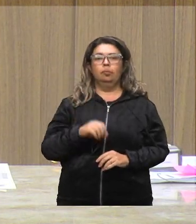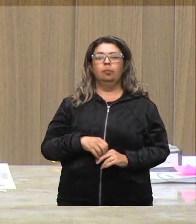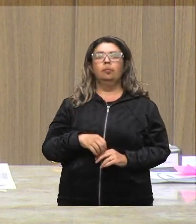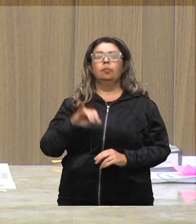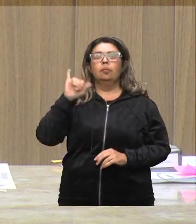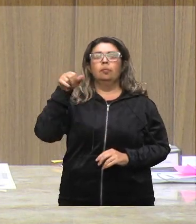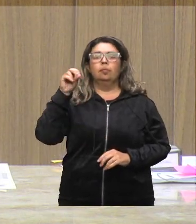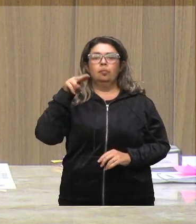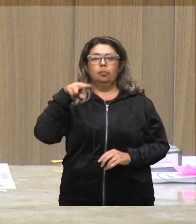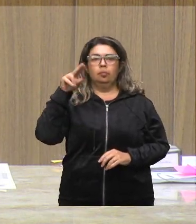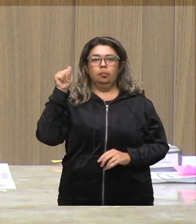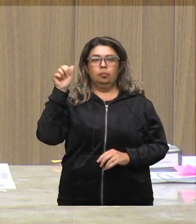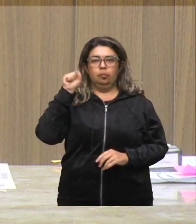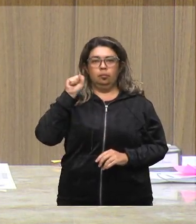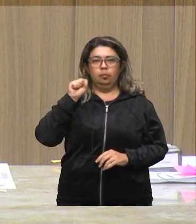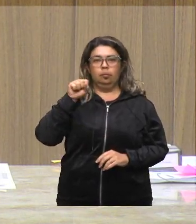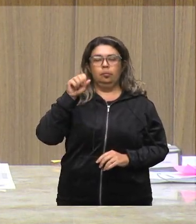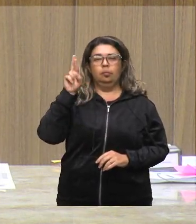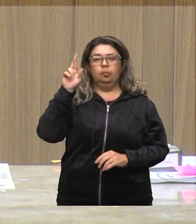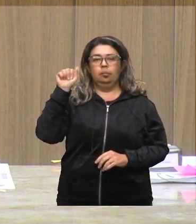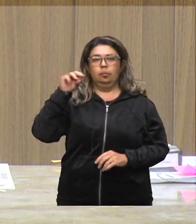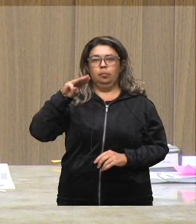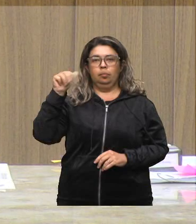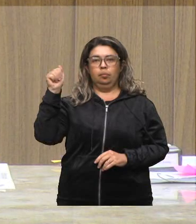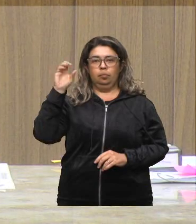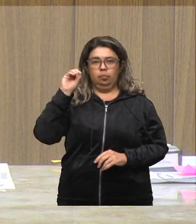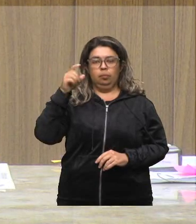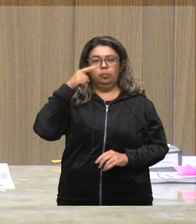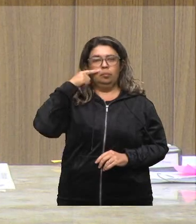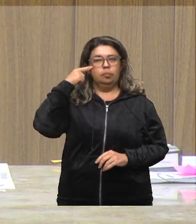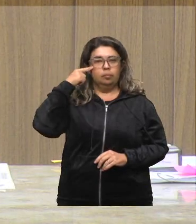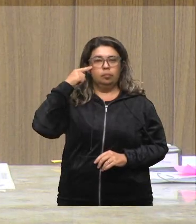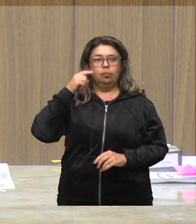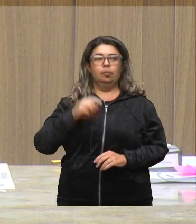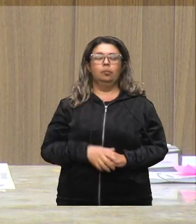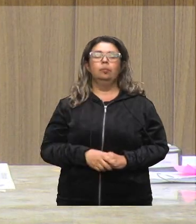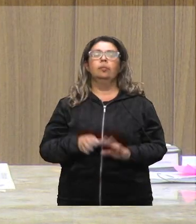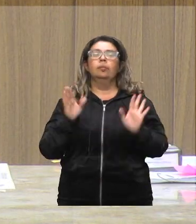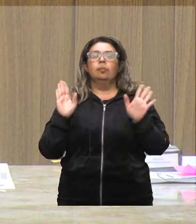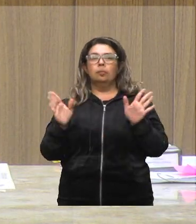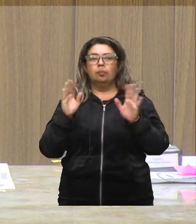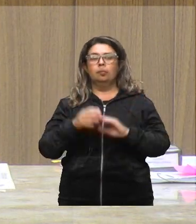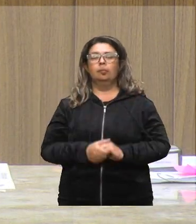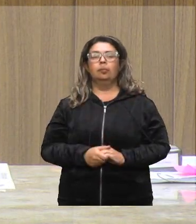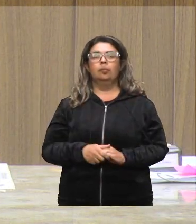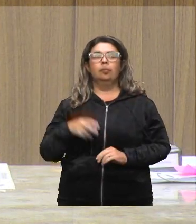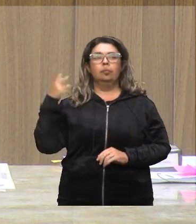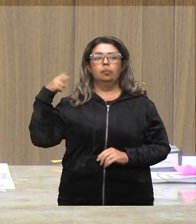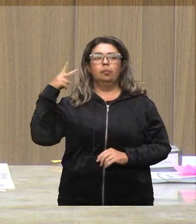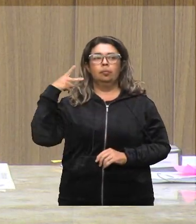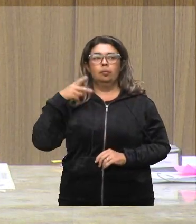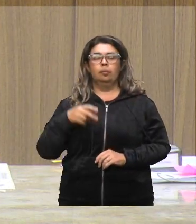Campos, Ramon e Vinícius Simini. Em discussão, com a palavra, o vereador Fernando